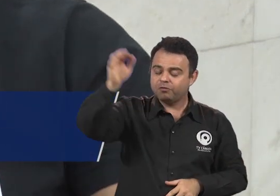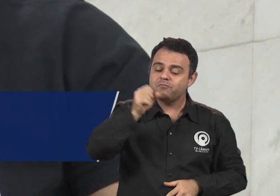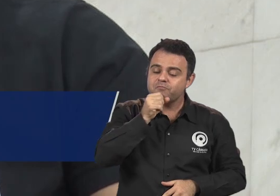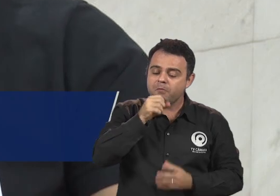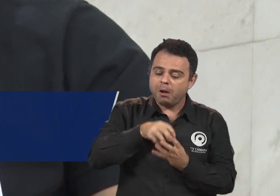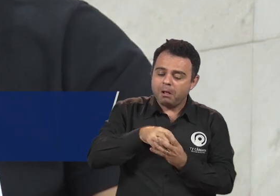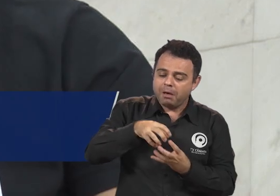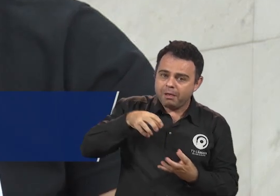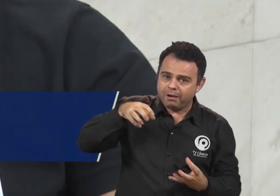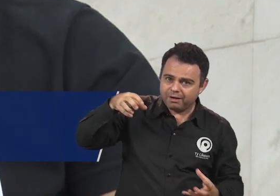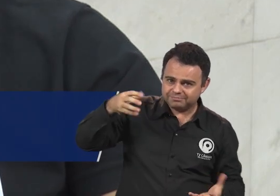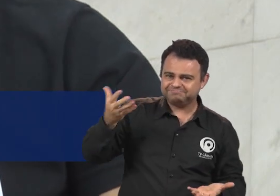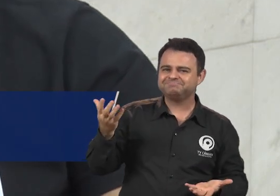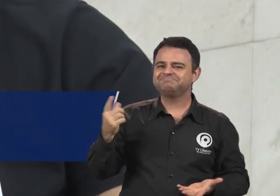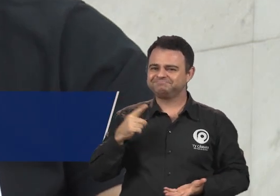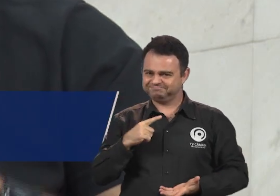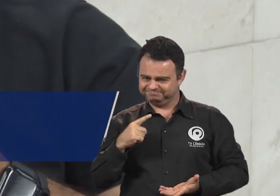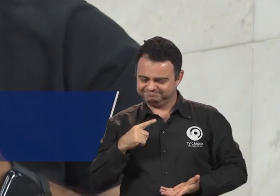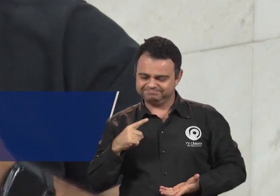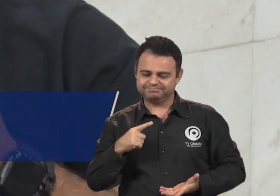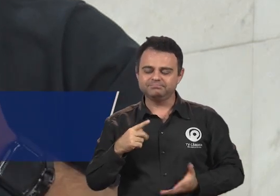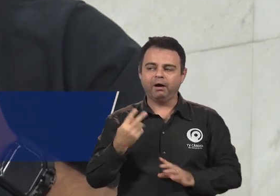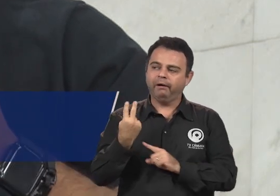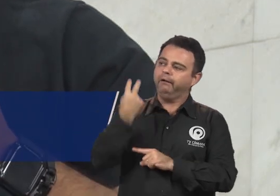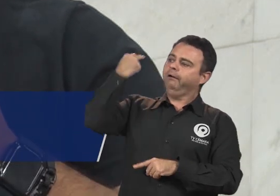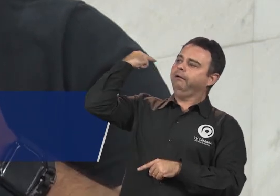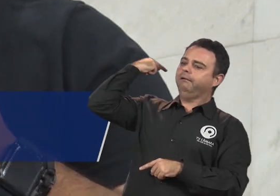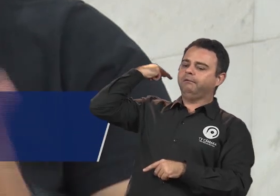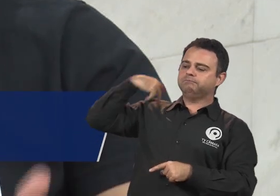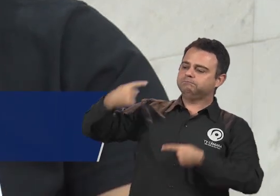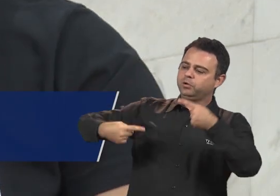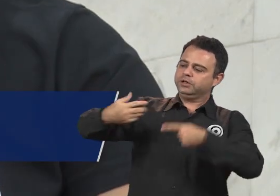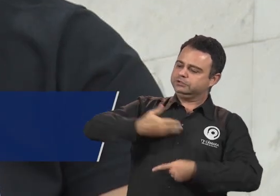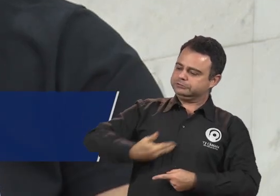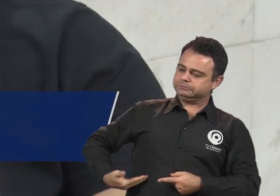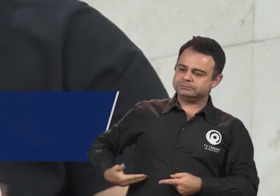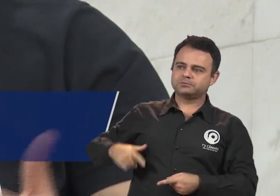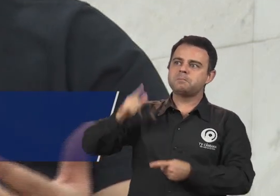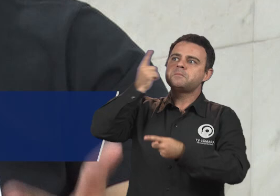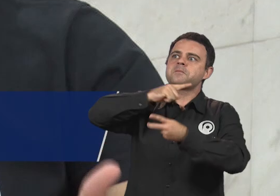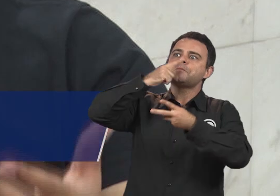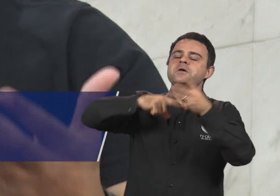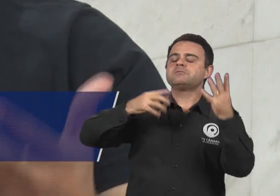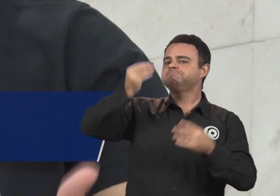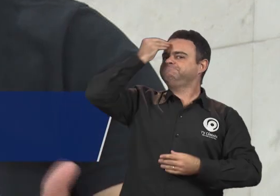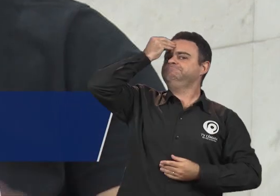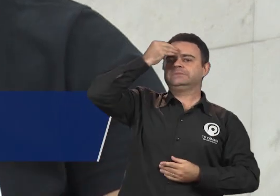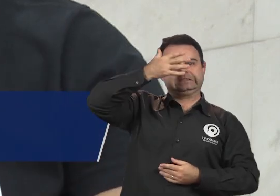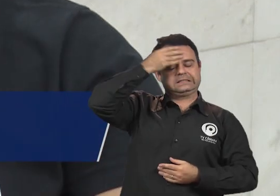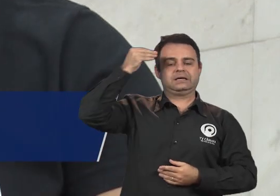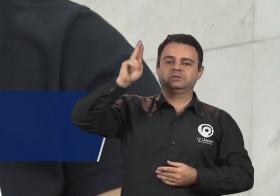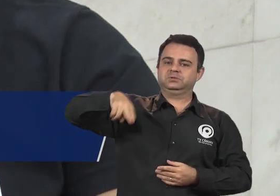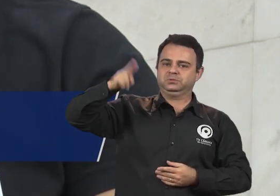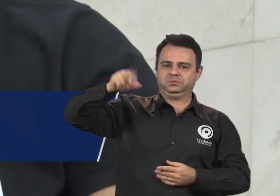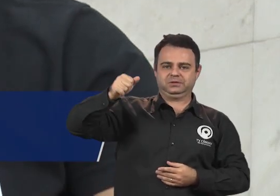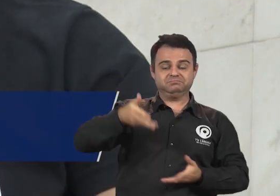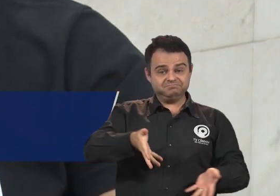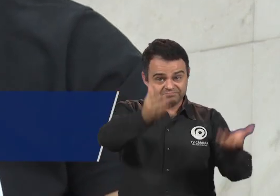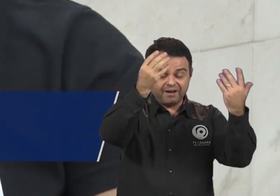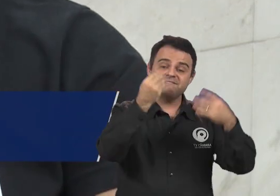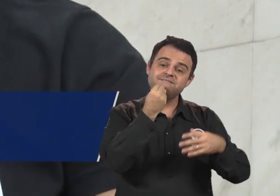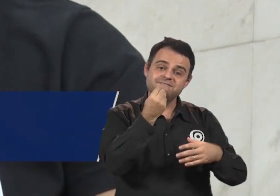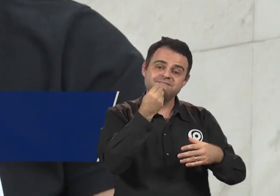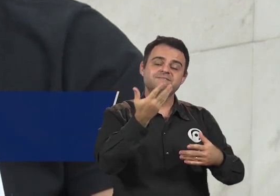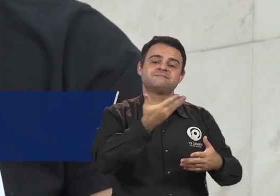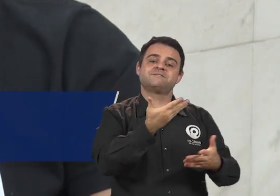os nossos feitos através da política vai ser praticamente eterno. Então, jovens, participem da política, estejam